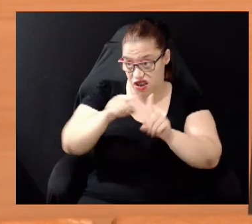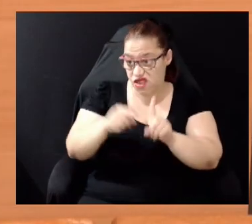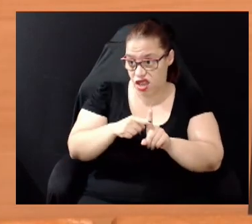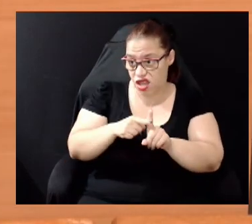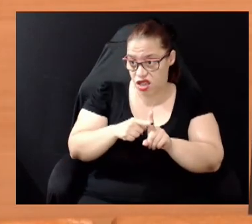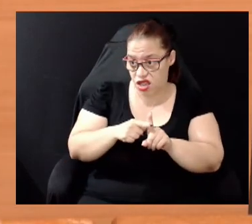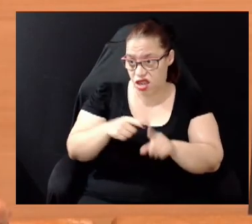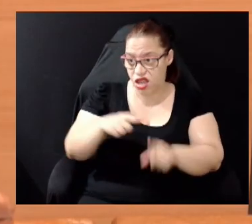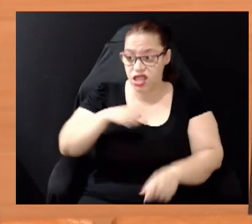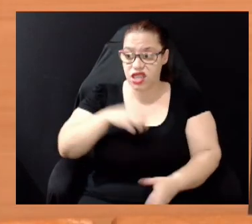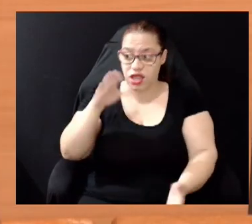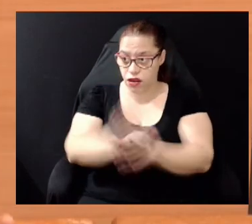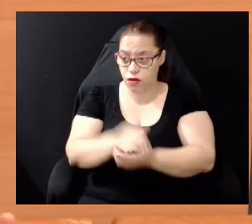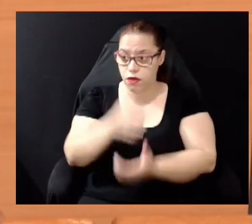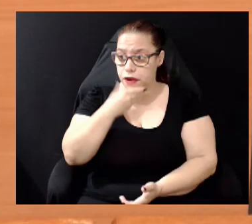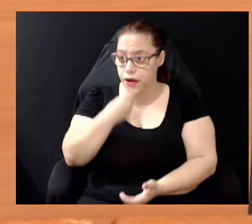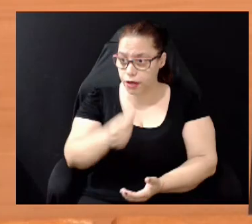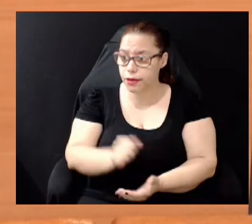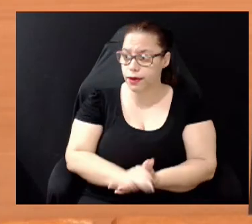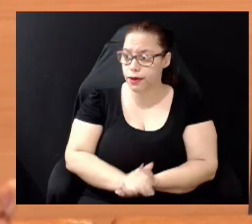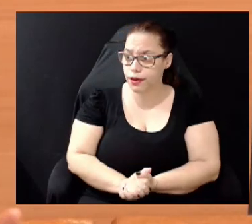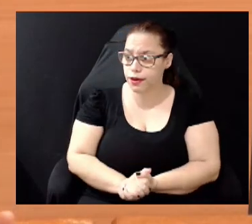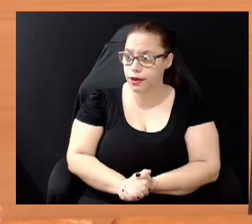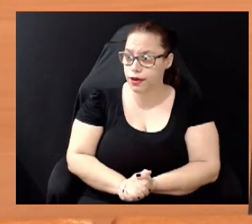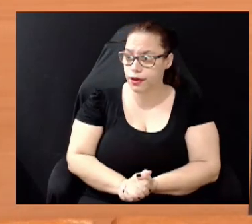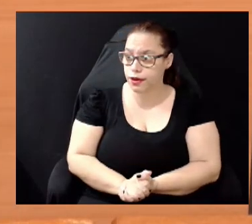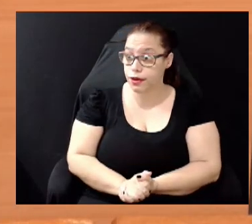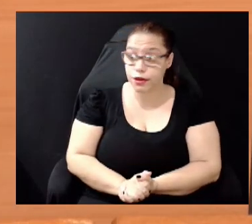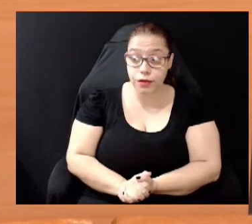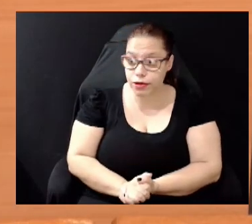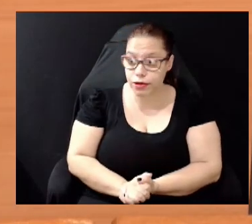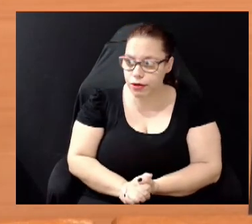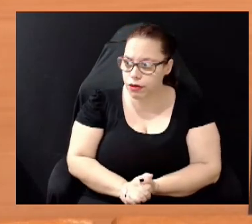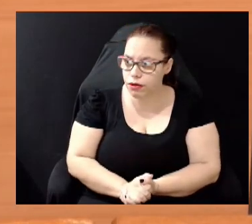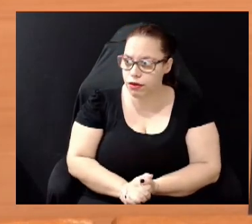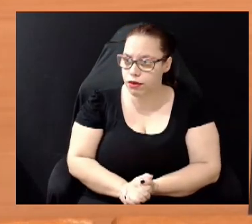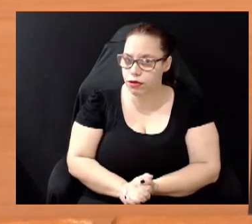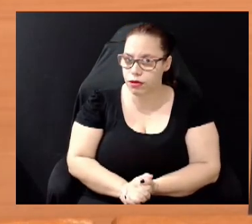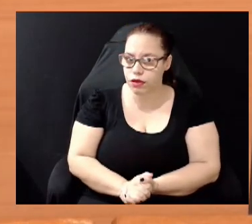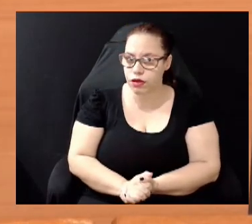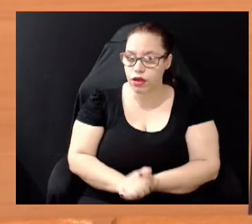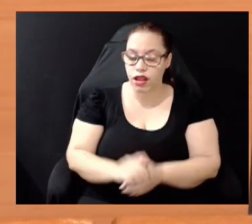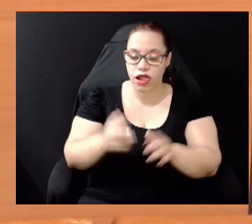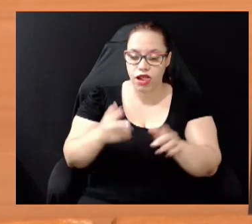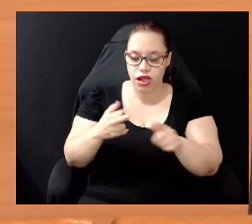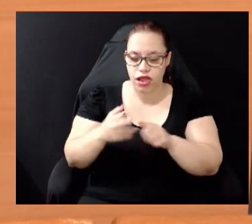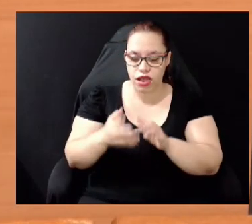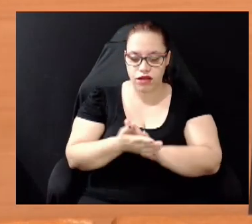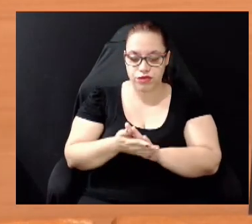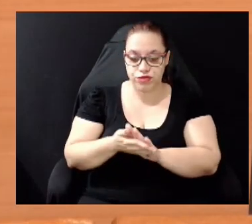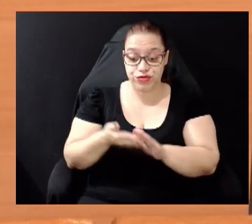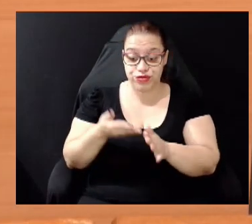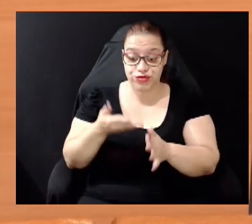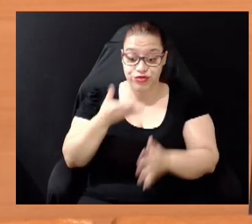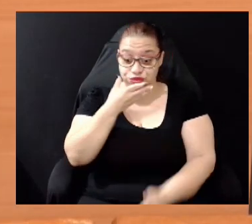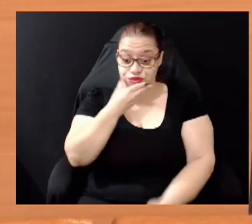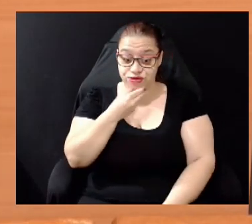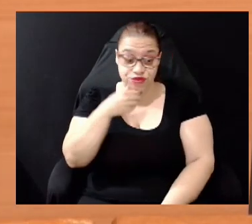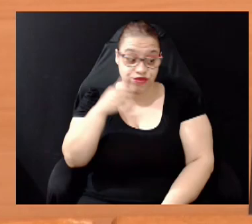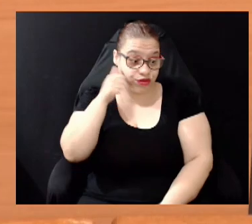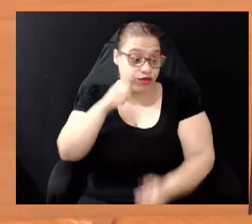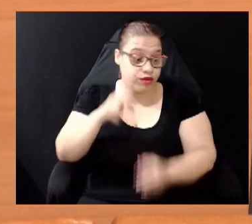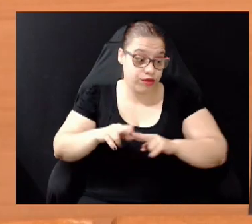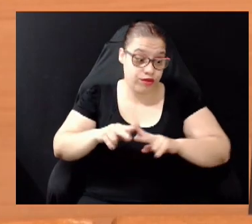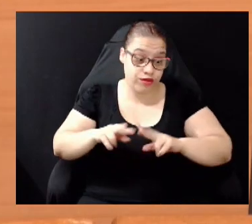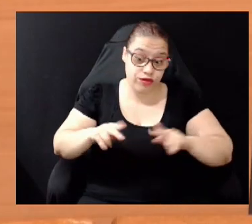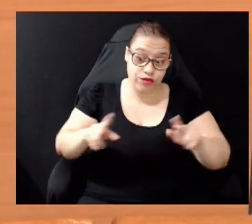todas essas perguntas criam ali um abismo, né? E esse recorte de gênero que a gente faz nessa comissão, acho que é fundamental